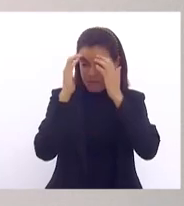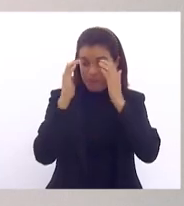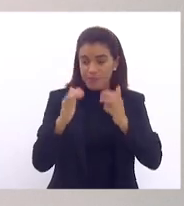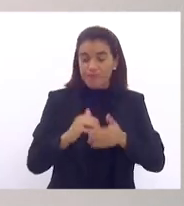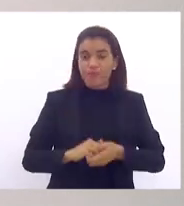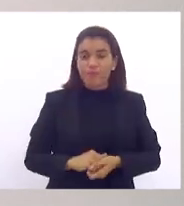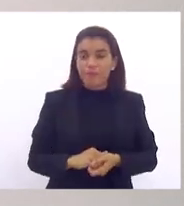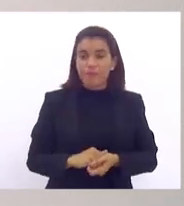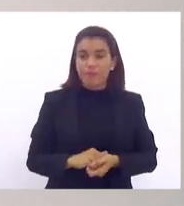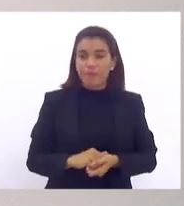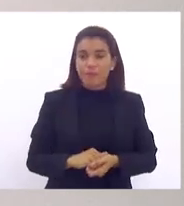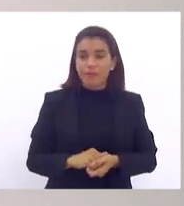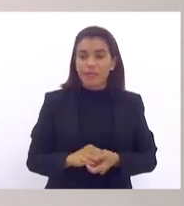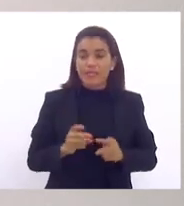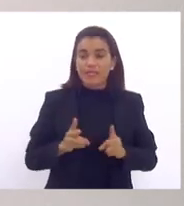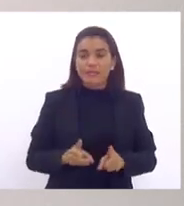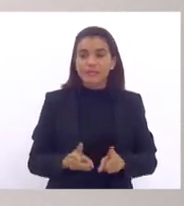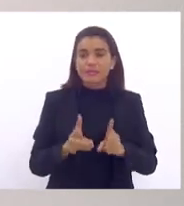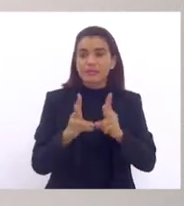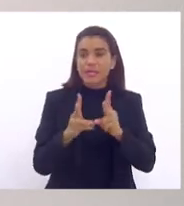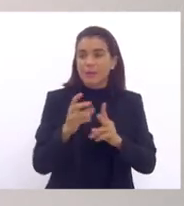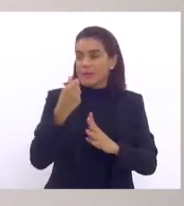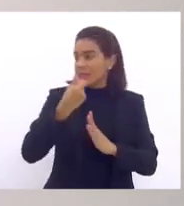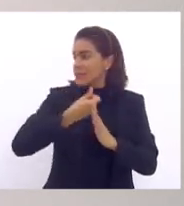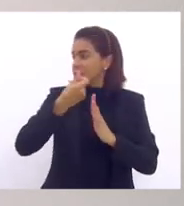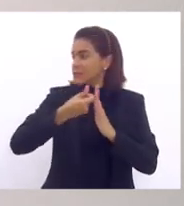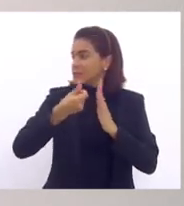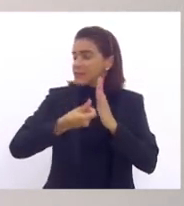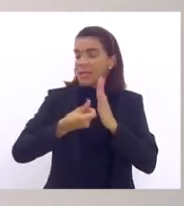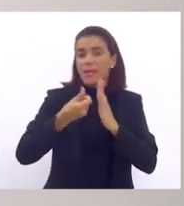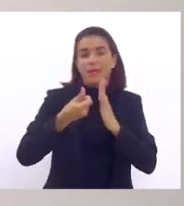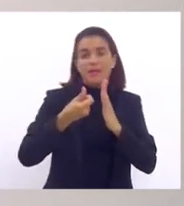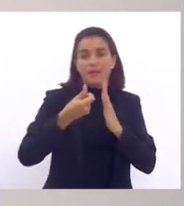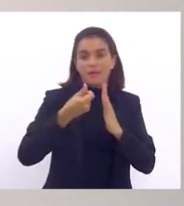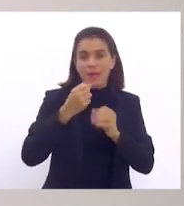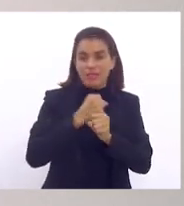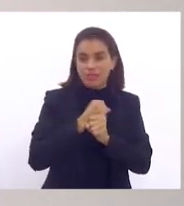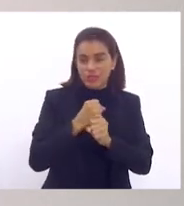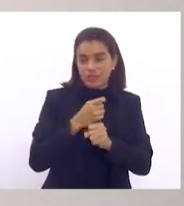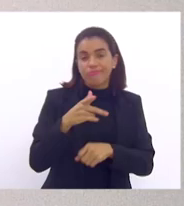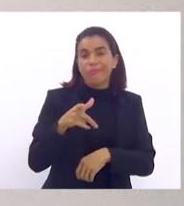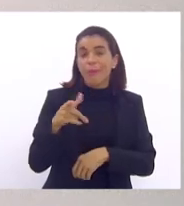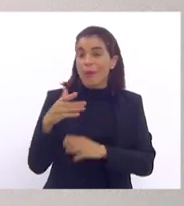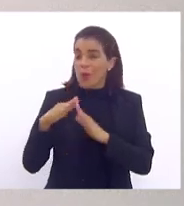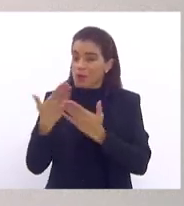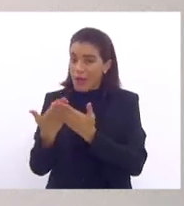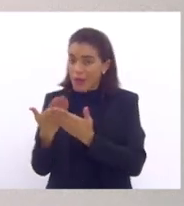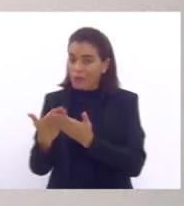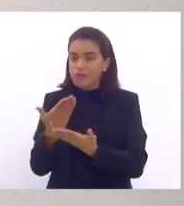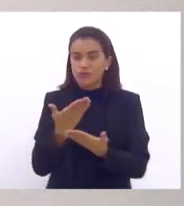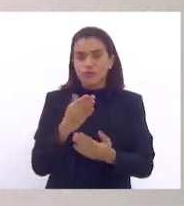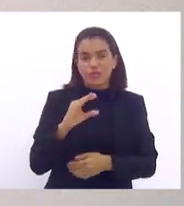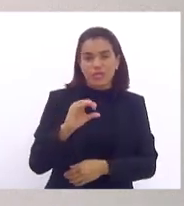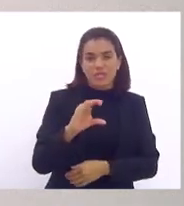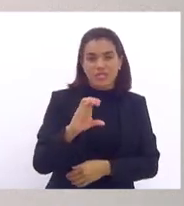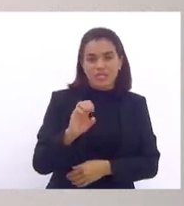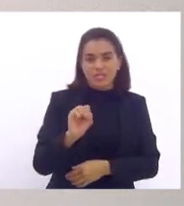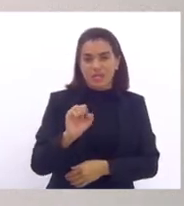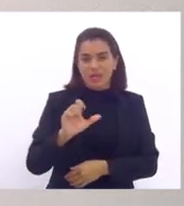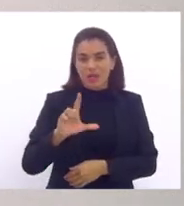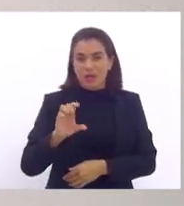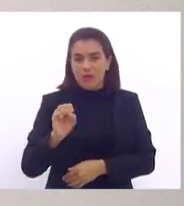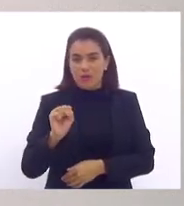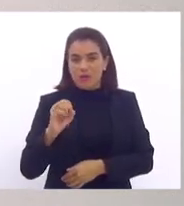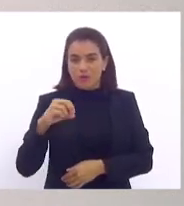semestres os meus alunos estudam ibs Pinheiro os meus alunos estudam Celso Pita e os meus